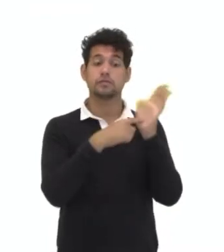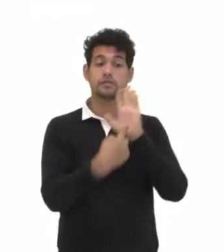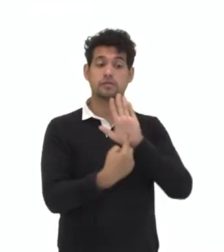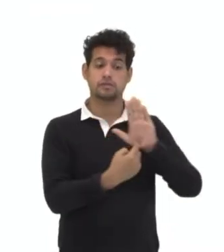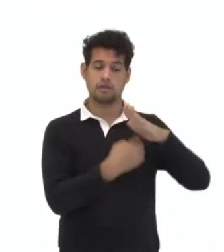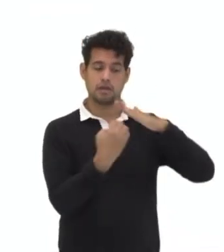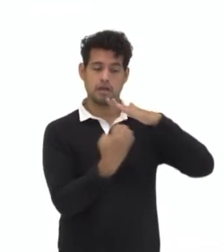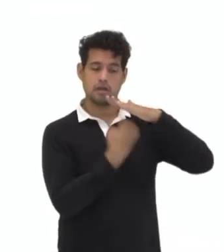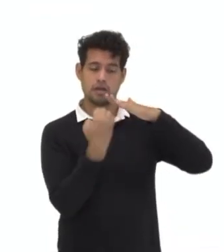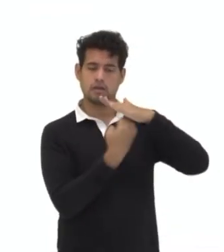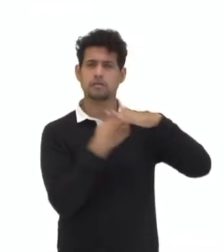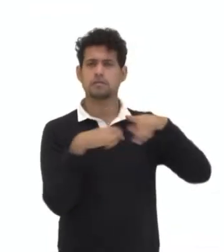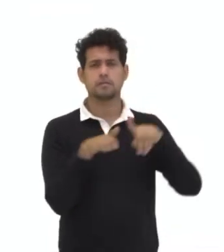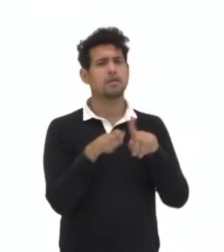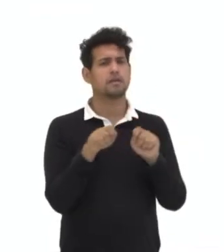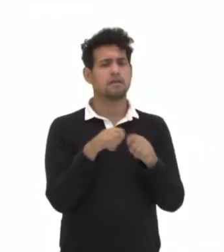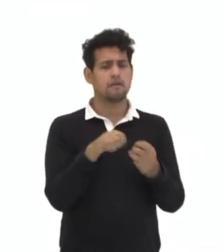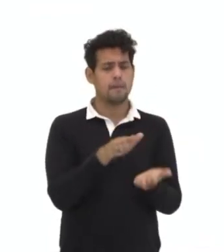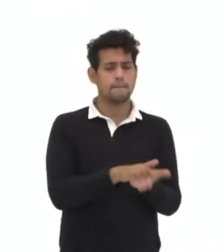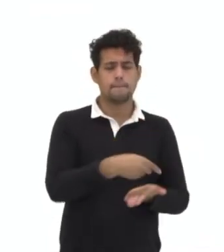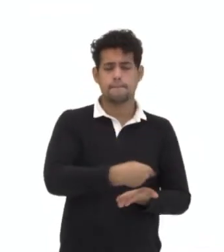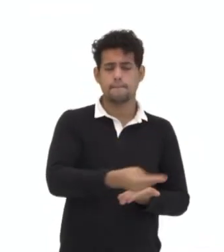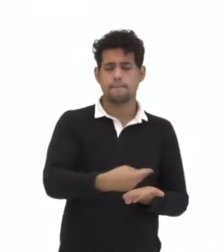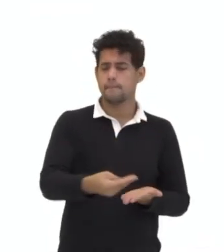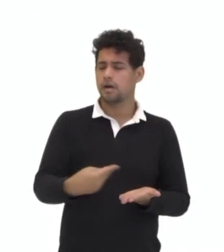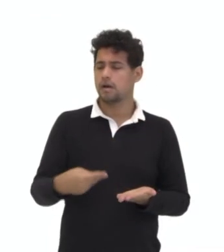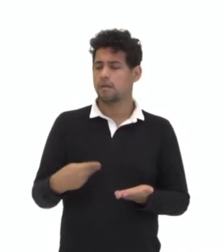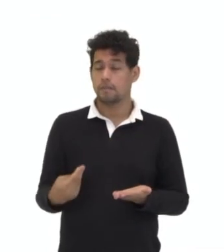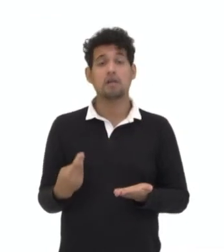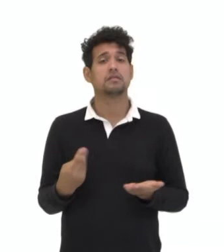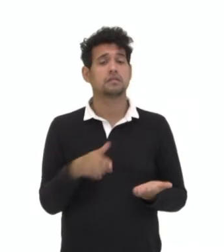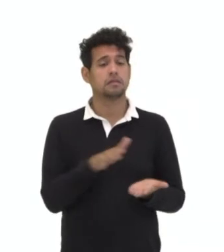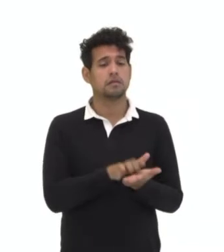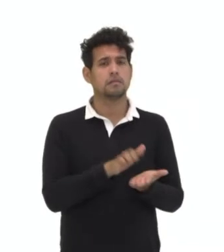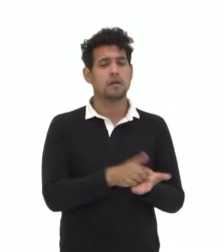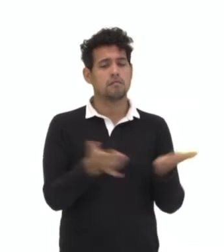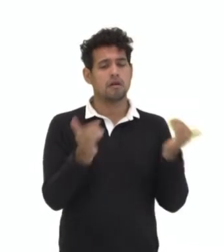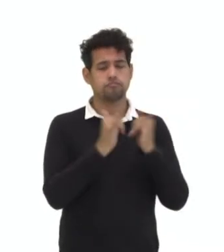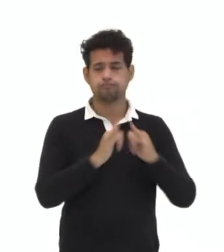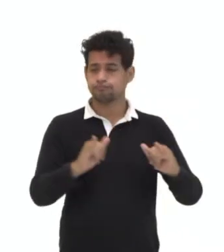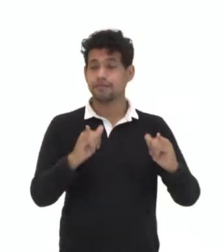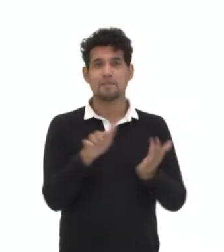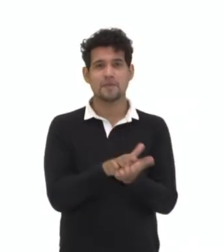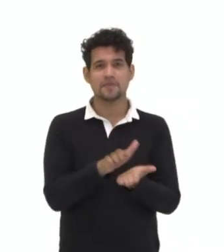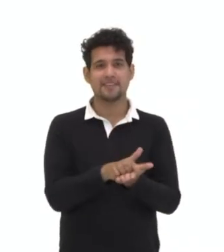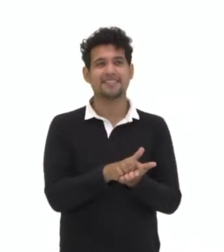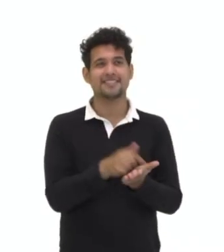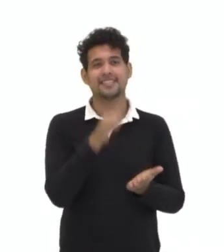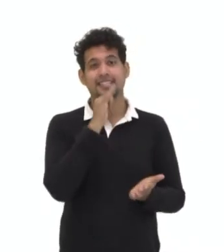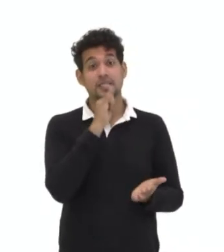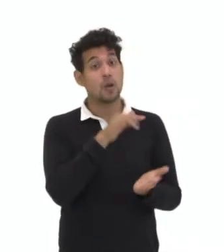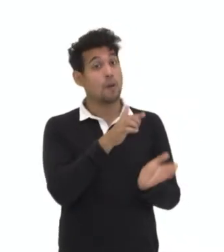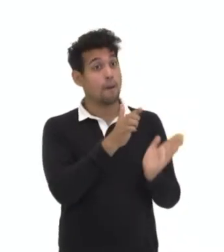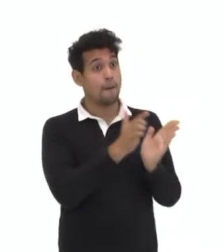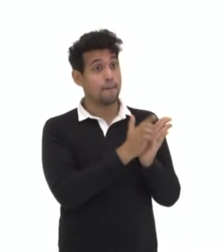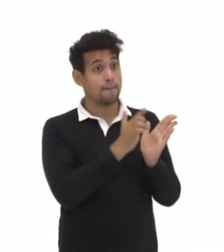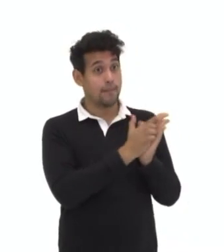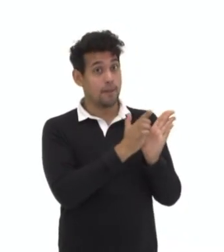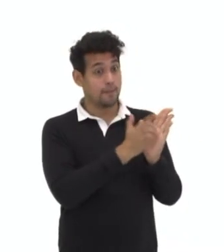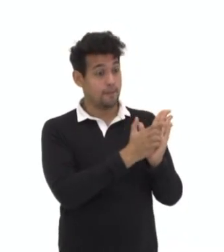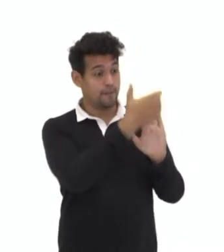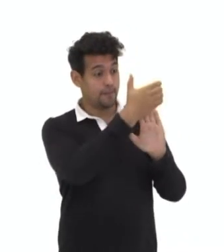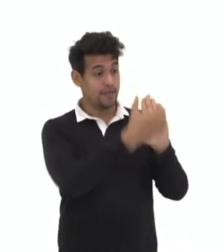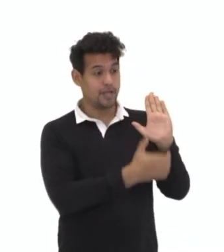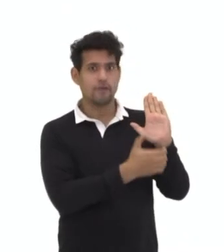empresa, que produz panfletos, ou seja, é o panfleto para divulgar panfleto. Ó. O próprio panfleto aqui